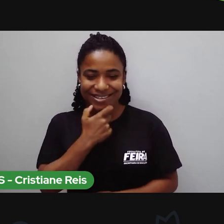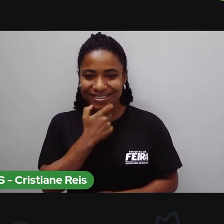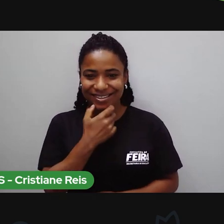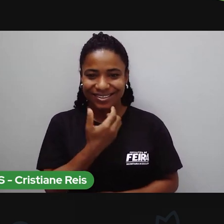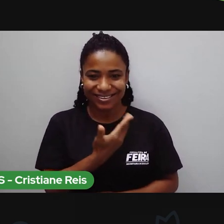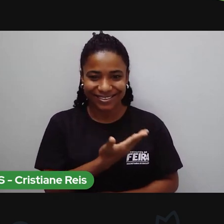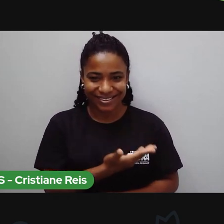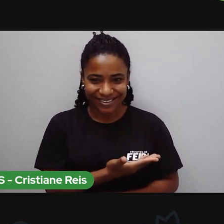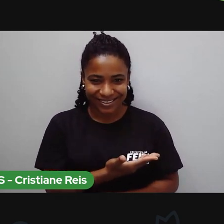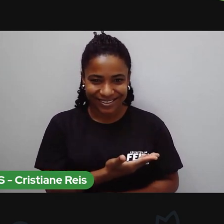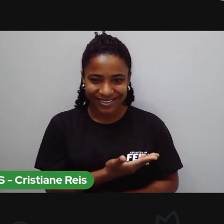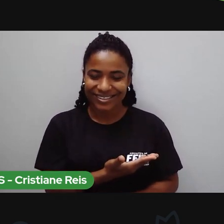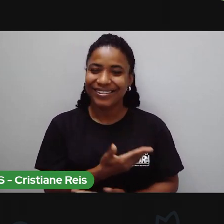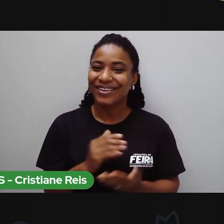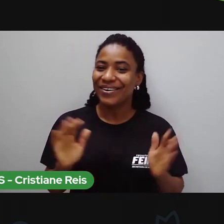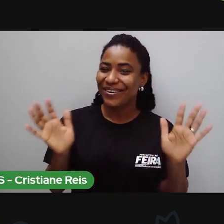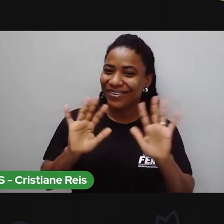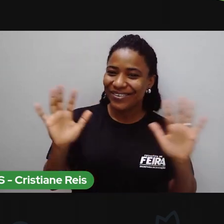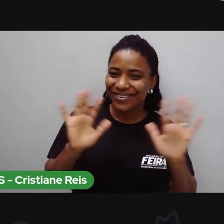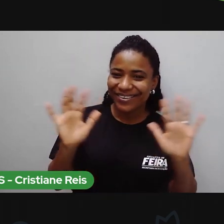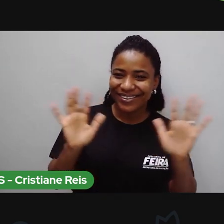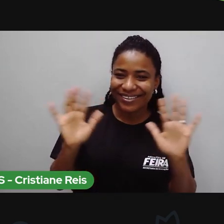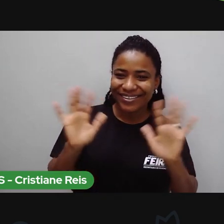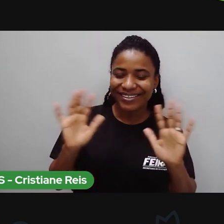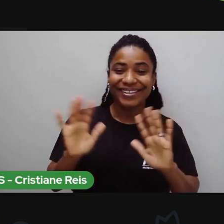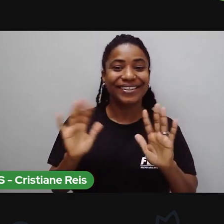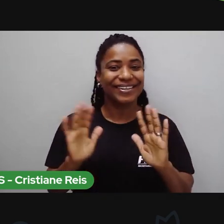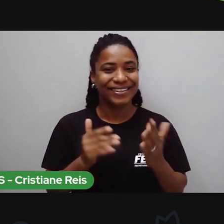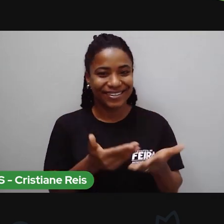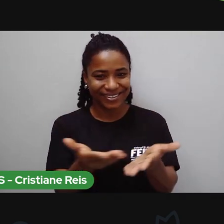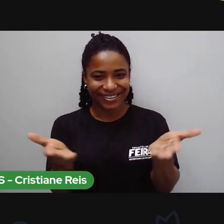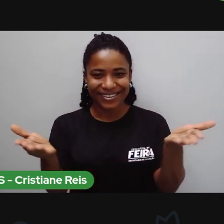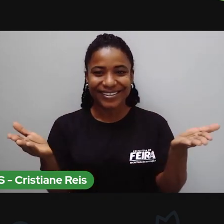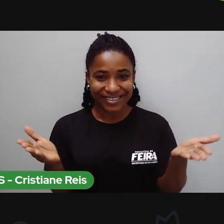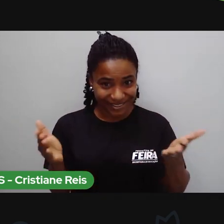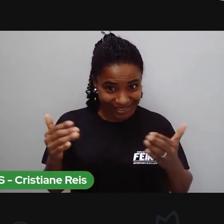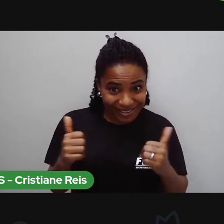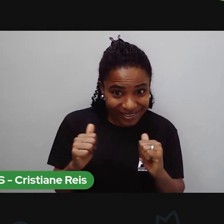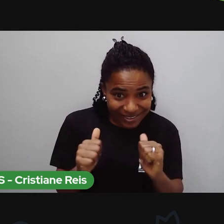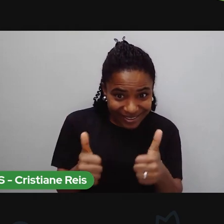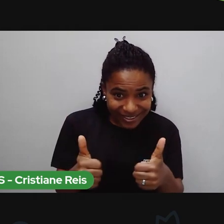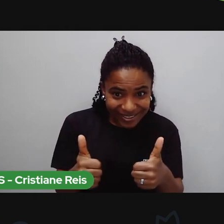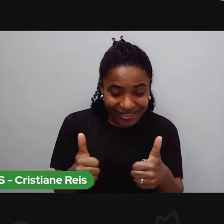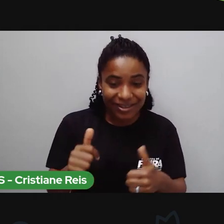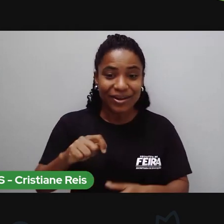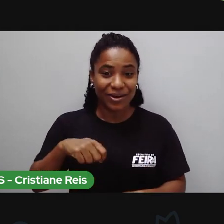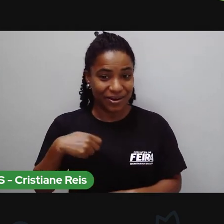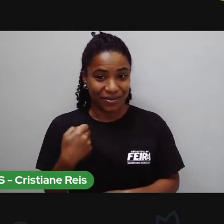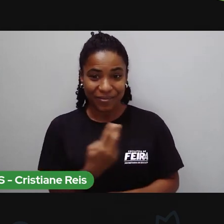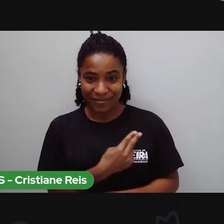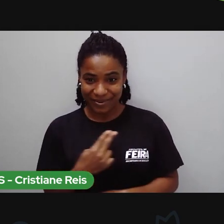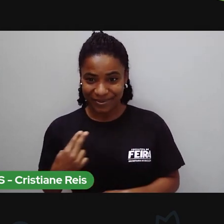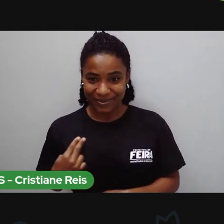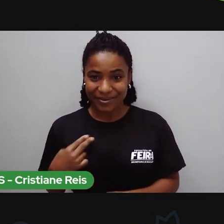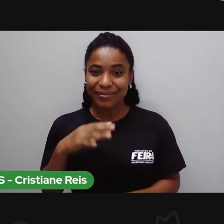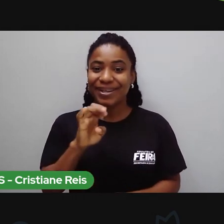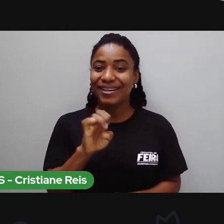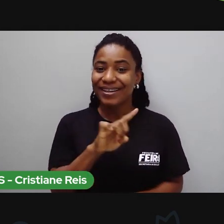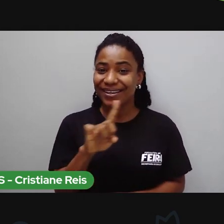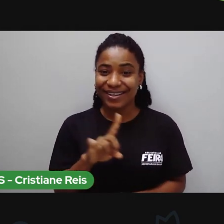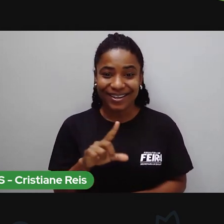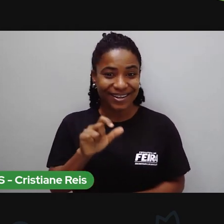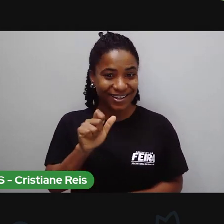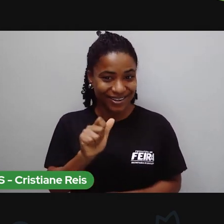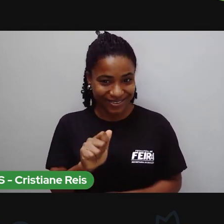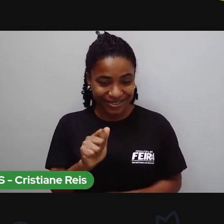Olá, estudantes! Como vocês estão? Eu sou Elza Silva, sua professora de